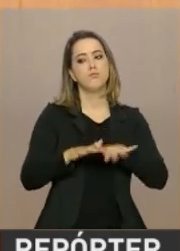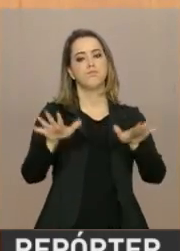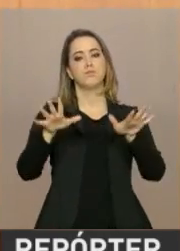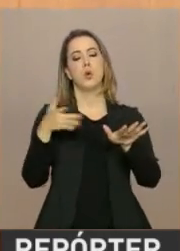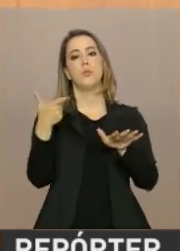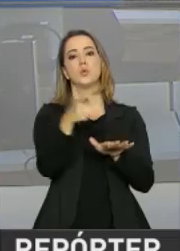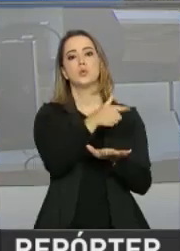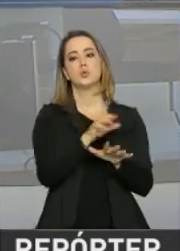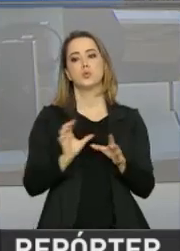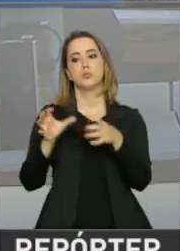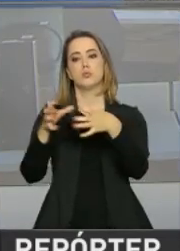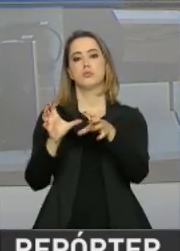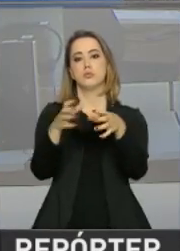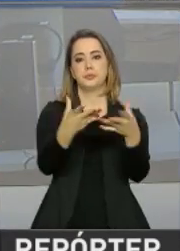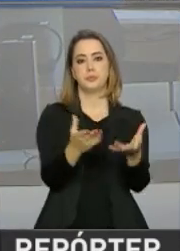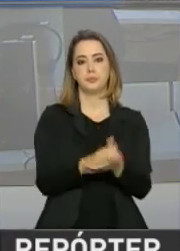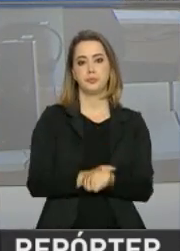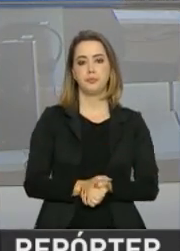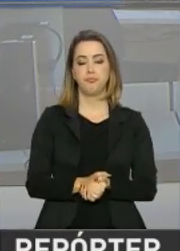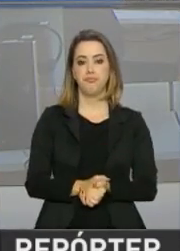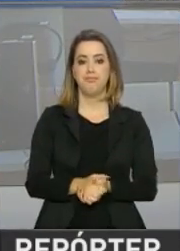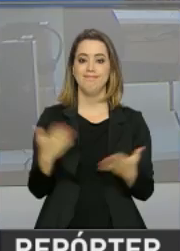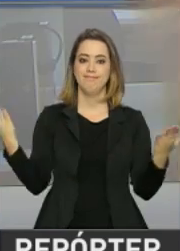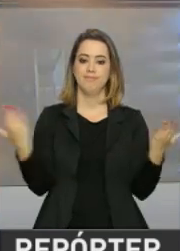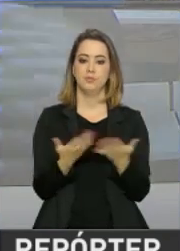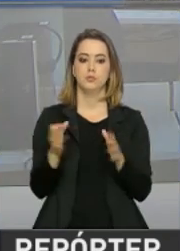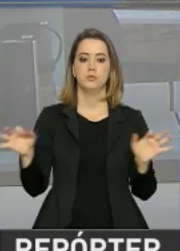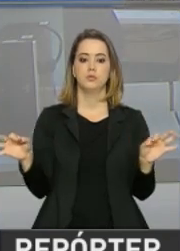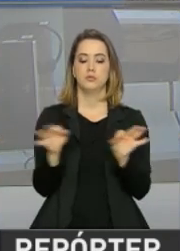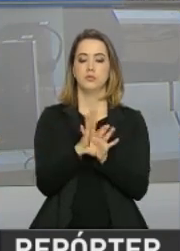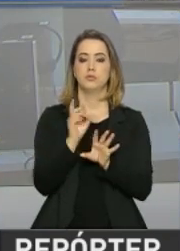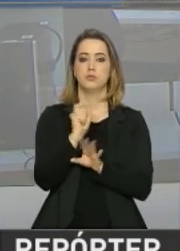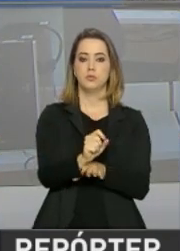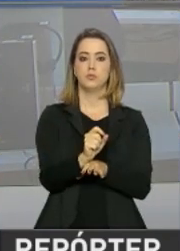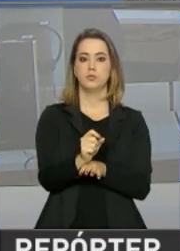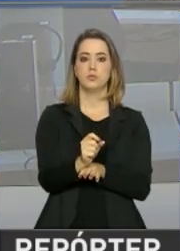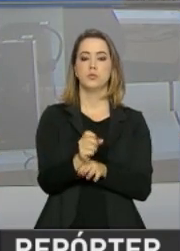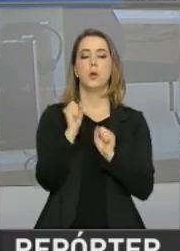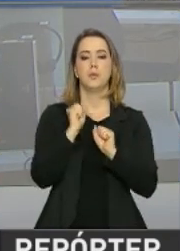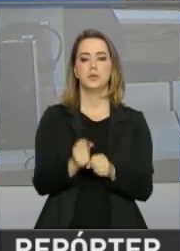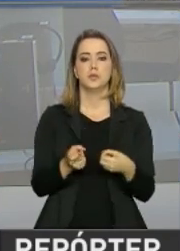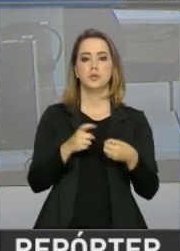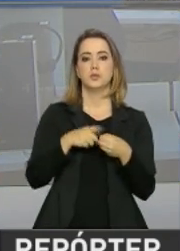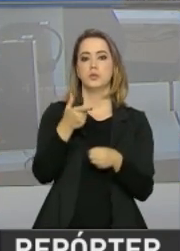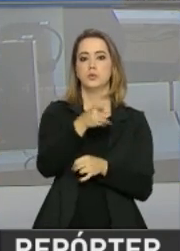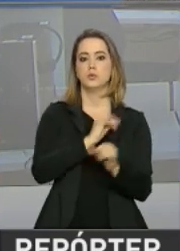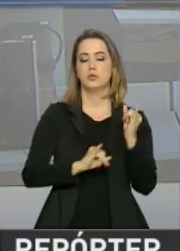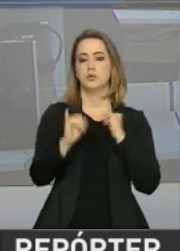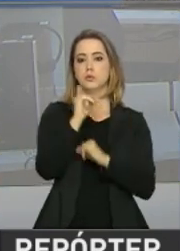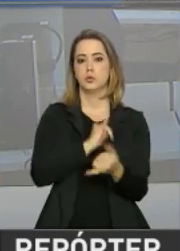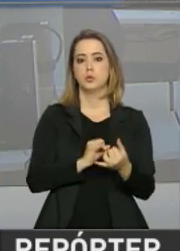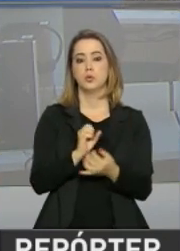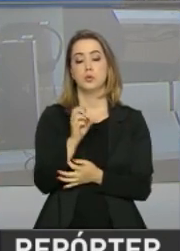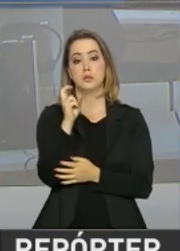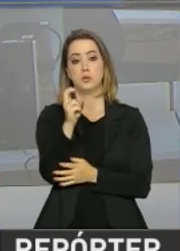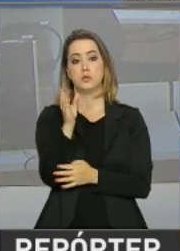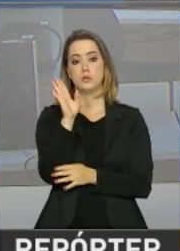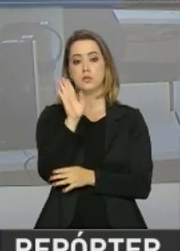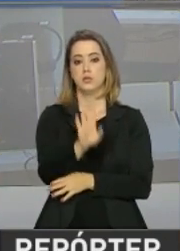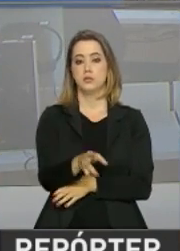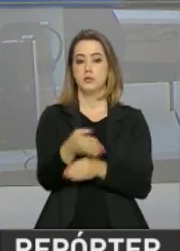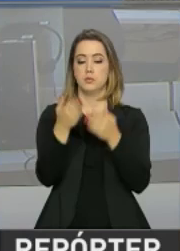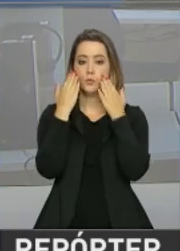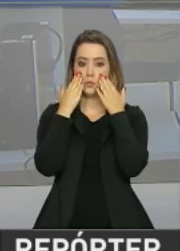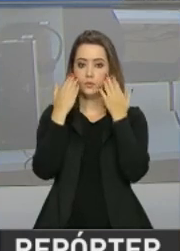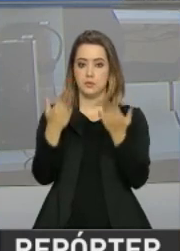órgãos e esta edição do repórter nbr termina aqui podemos voltar a qualquer momento com outras informações ou às cinco da tarde